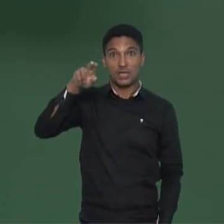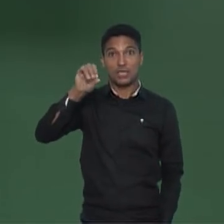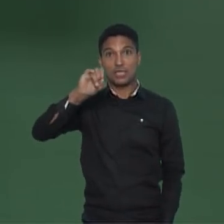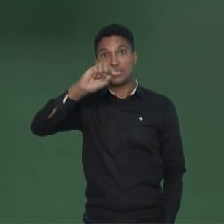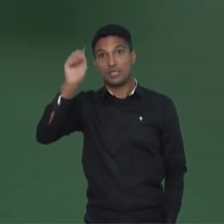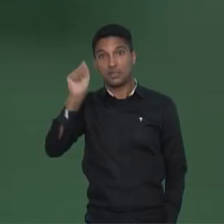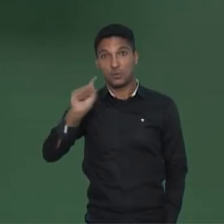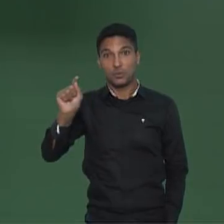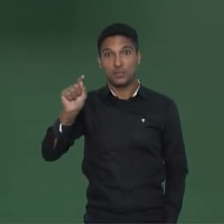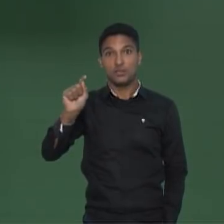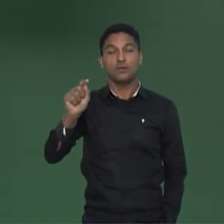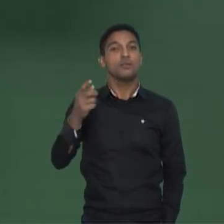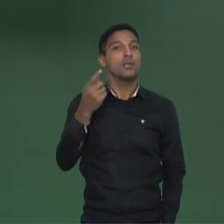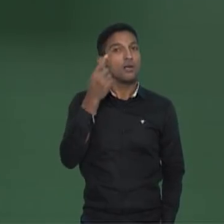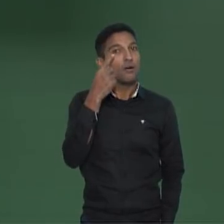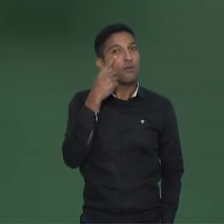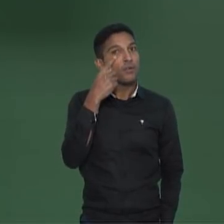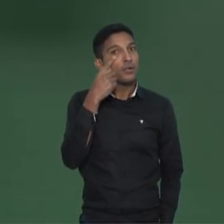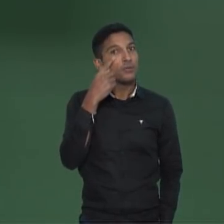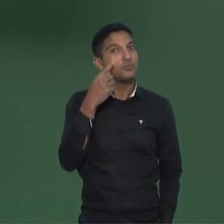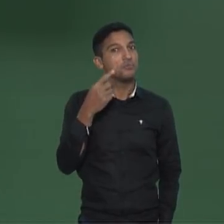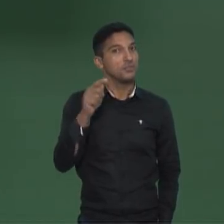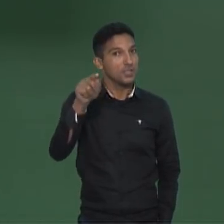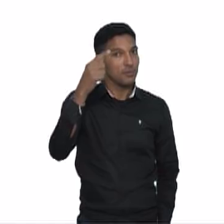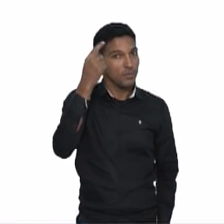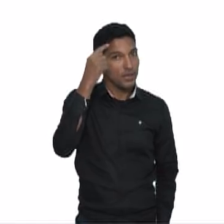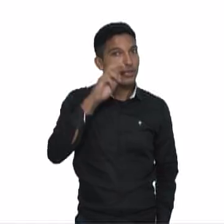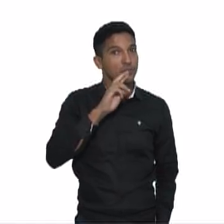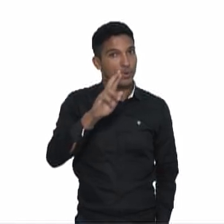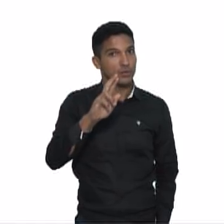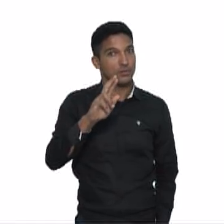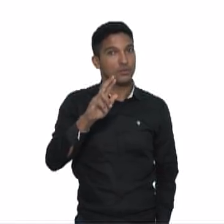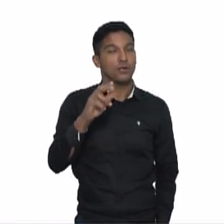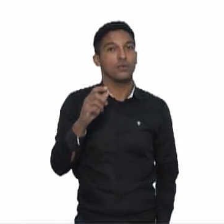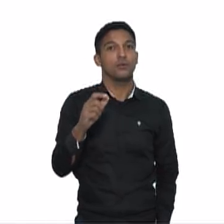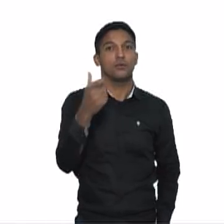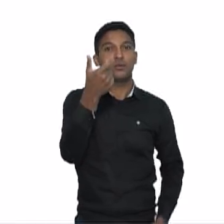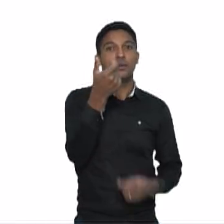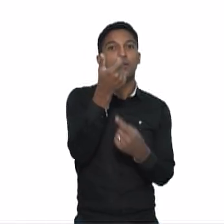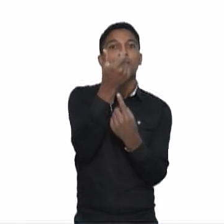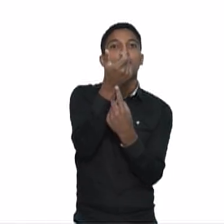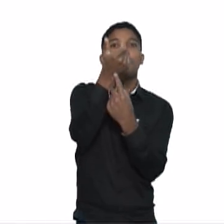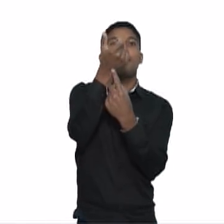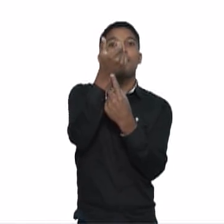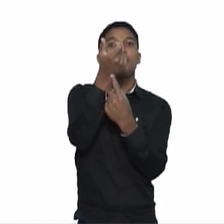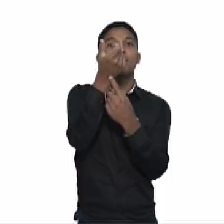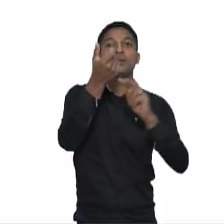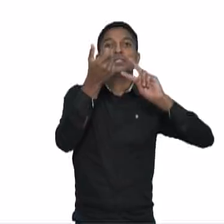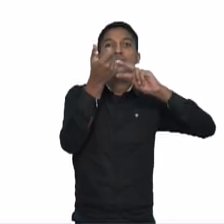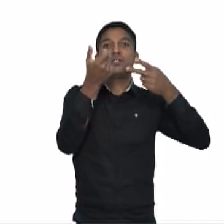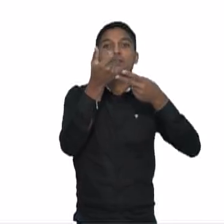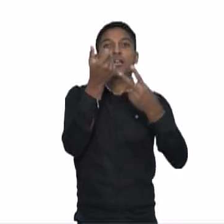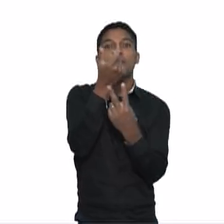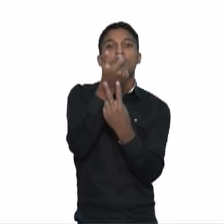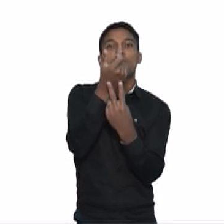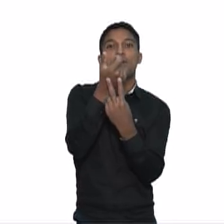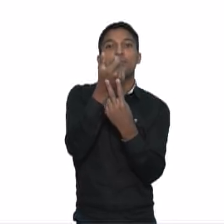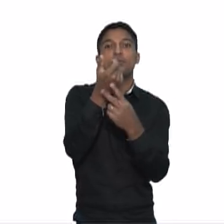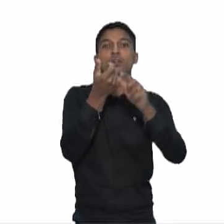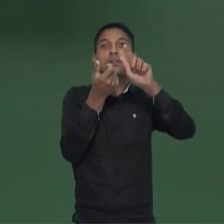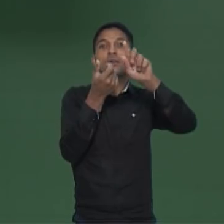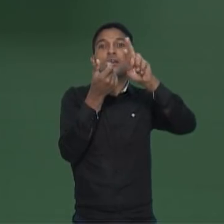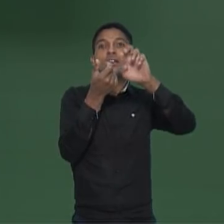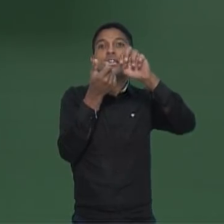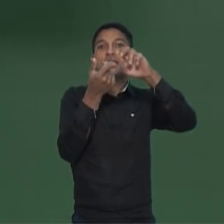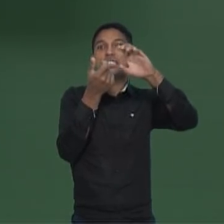na resposta de cada alternativa. Observe a regência verbal e assinale a opção inadequada. Repare,